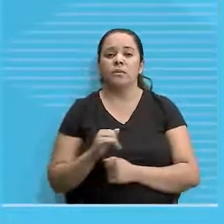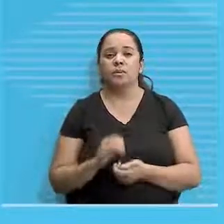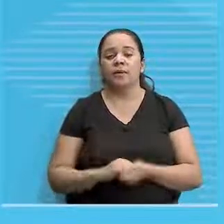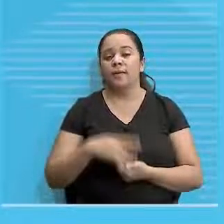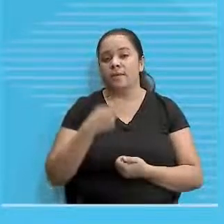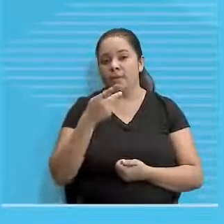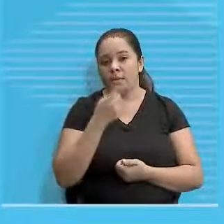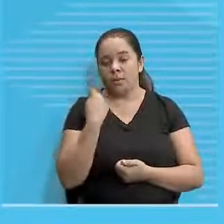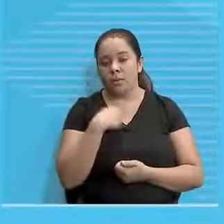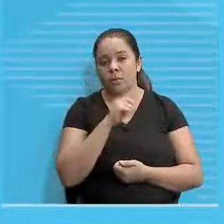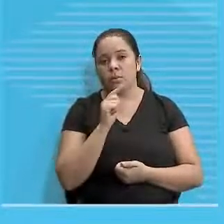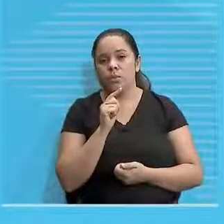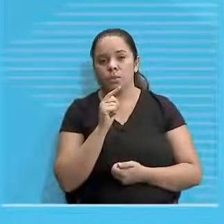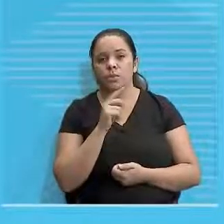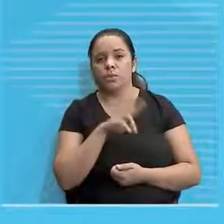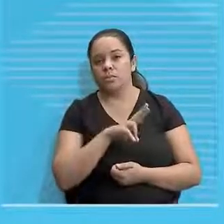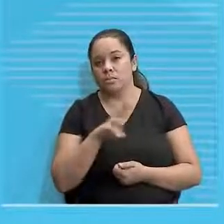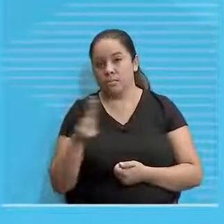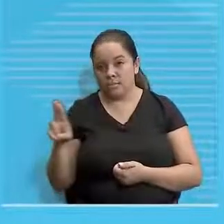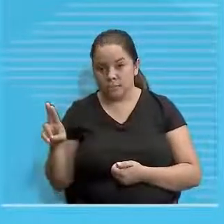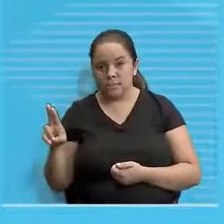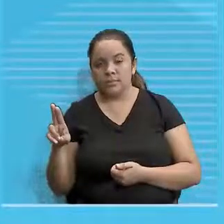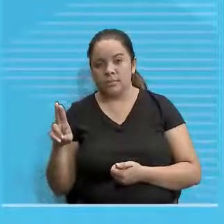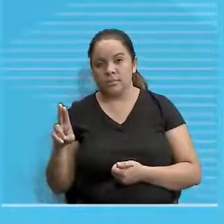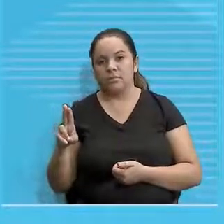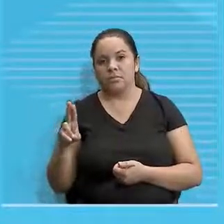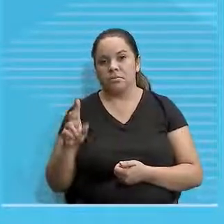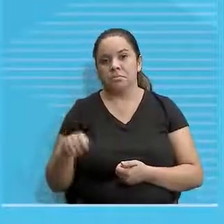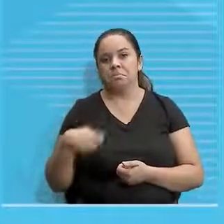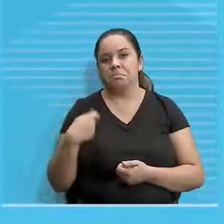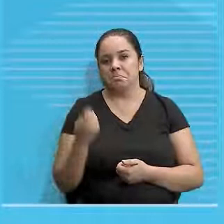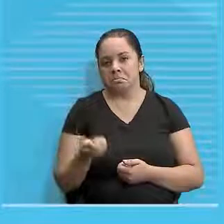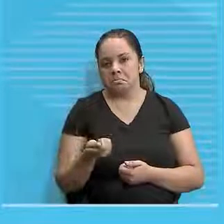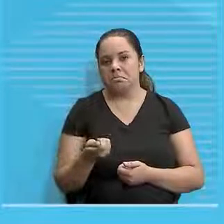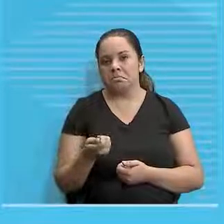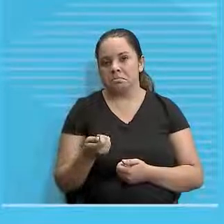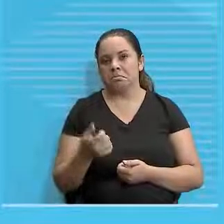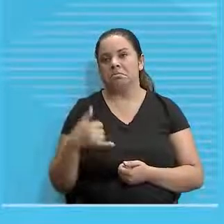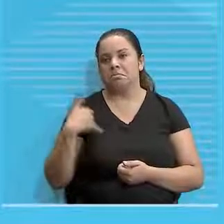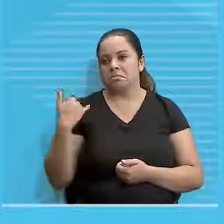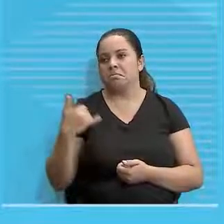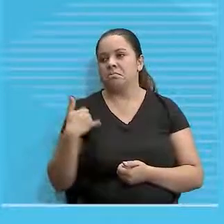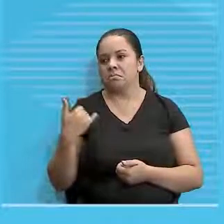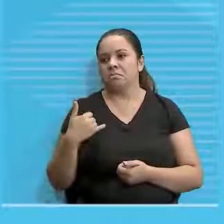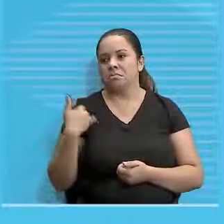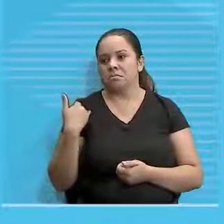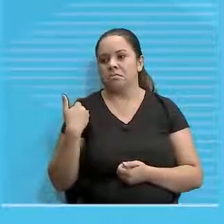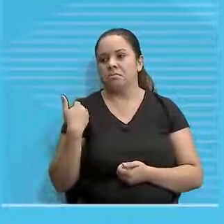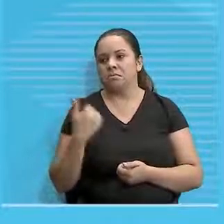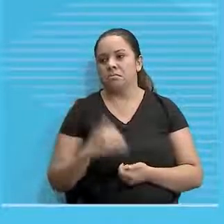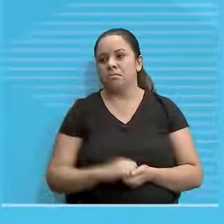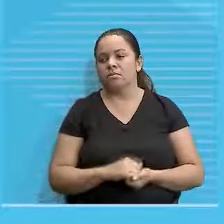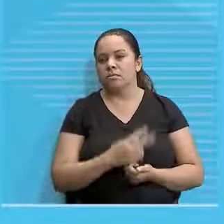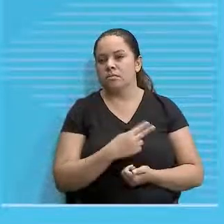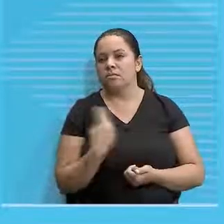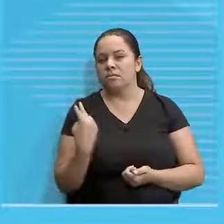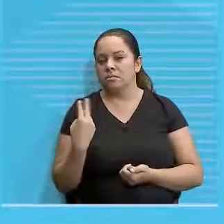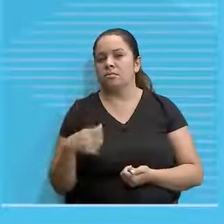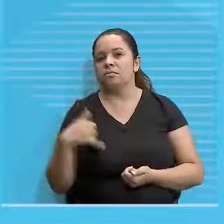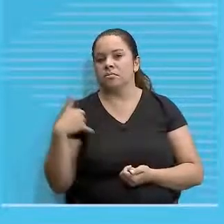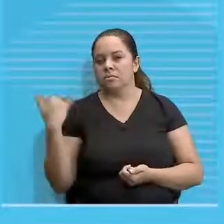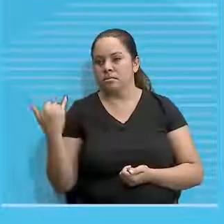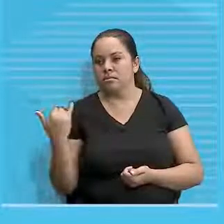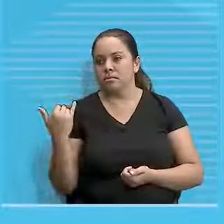deixa eu marcar aqui, é dizendo o nosso nome, a nossa idade, né? O lugar onde a gente